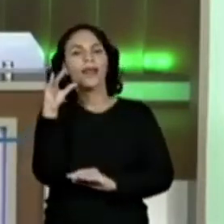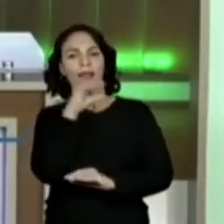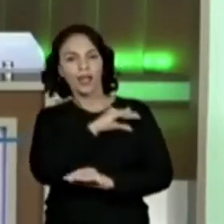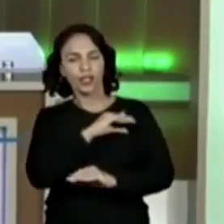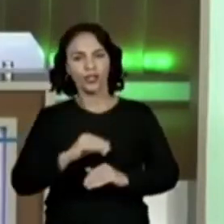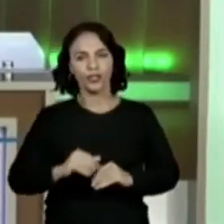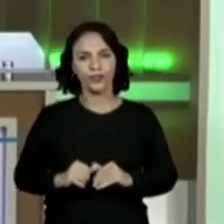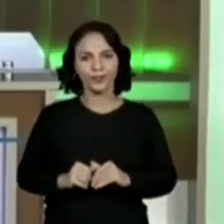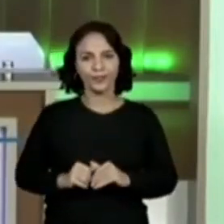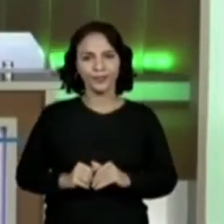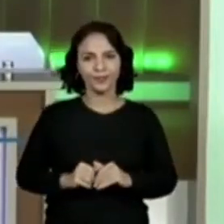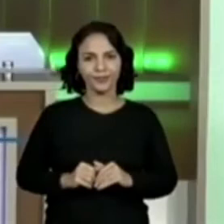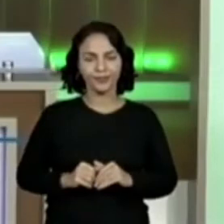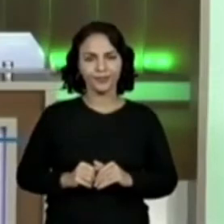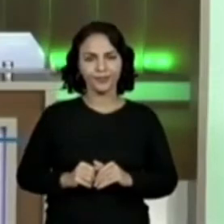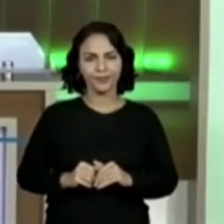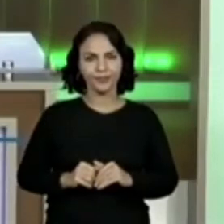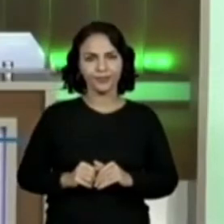E